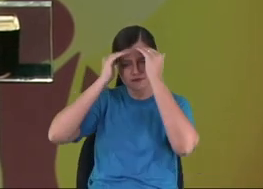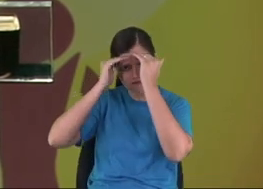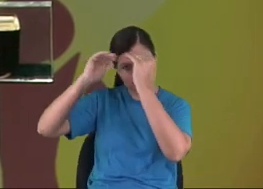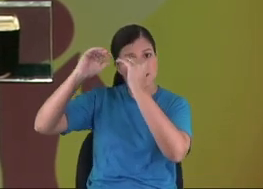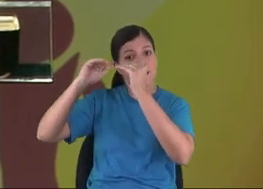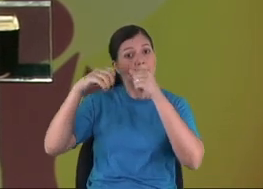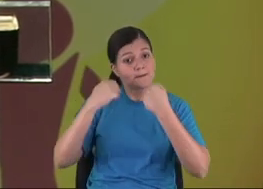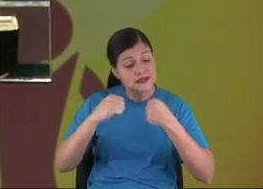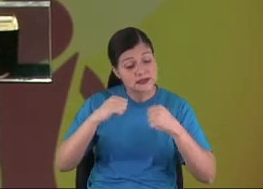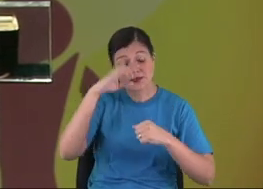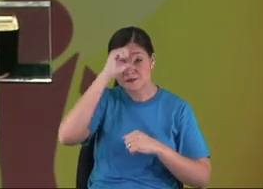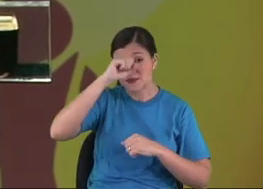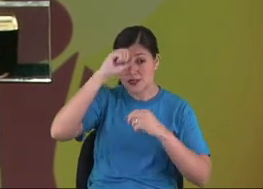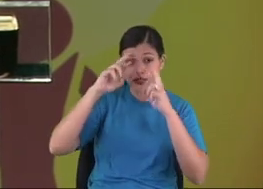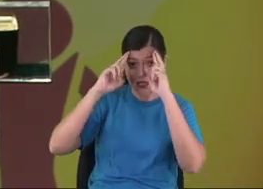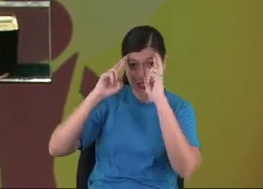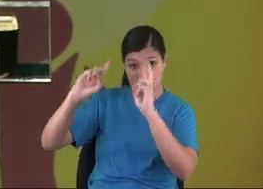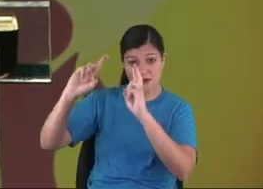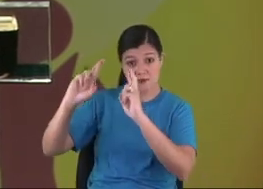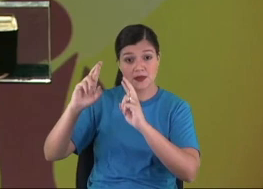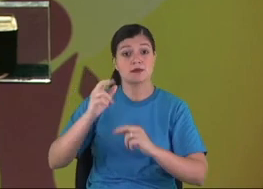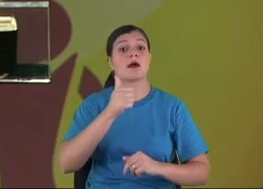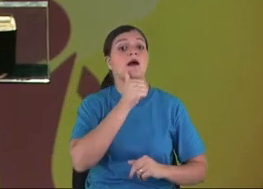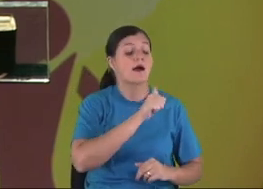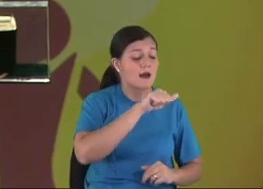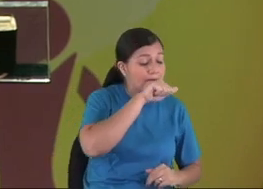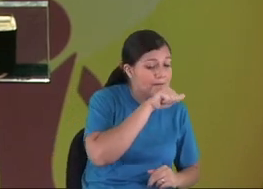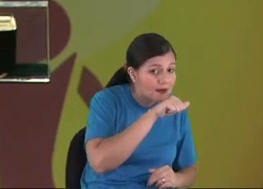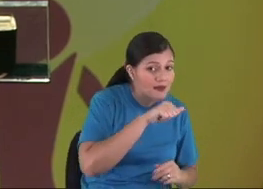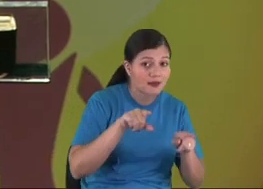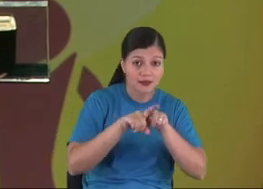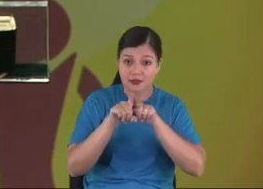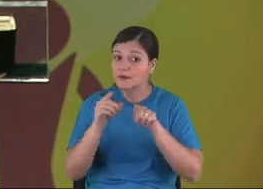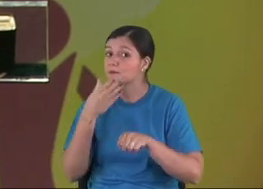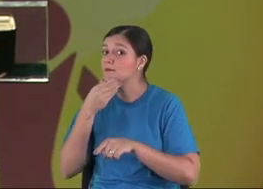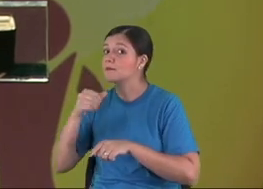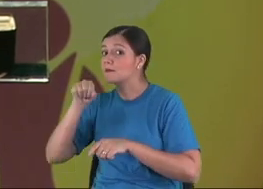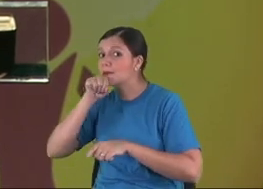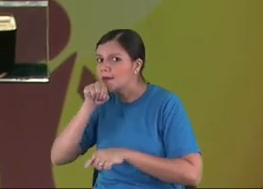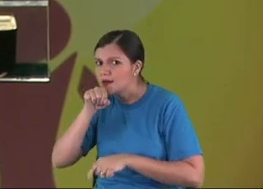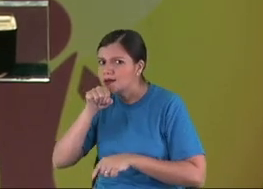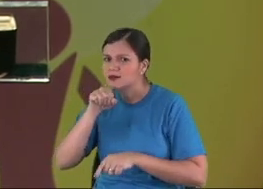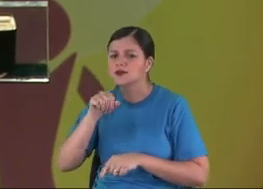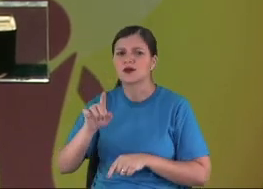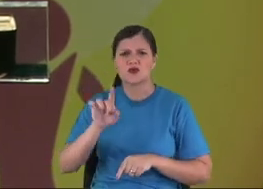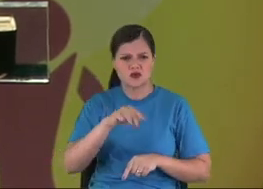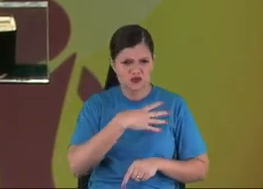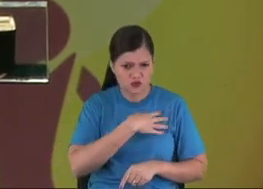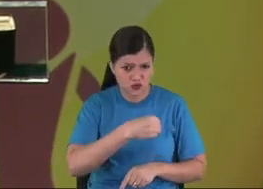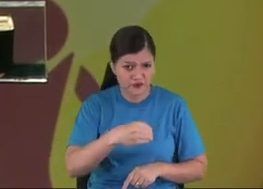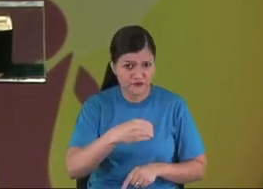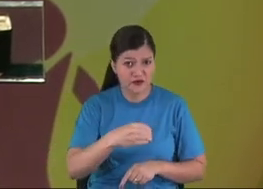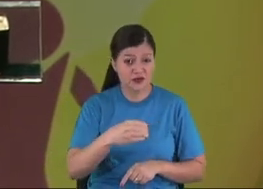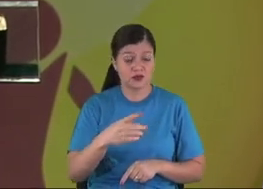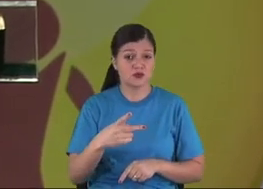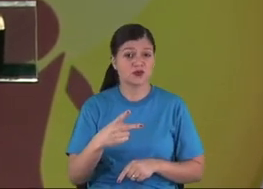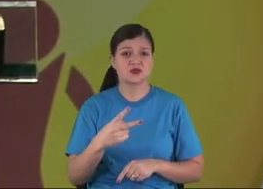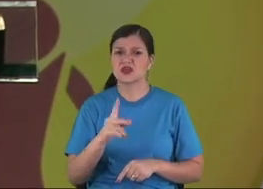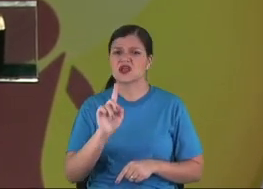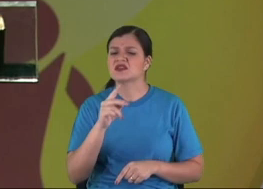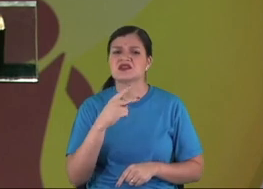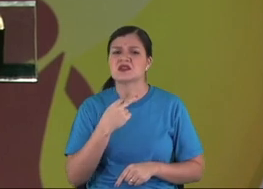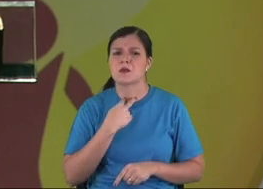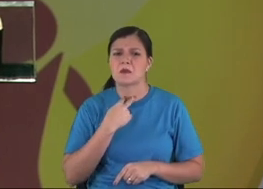aprender a respeitar a mãe, como também a você. Não permita que os seus filhos repliquem,